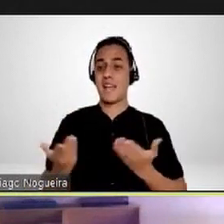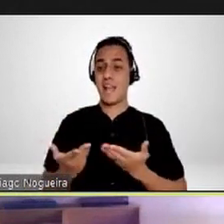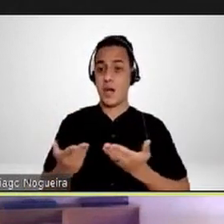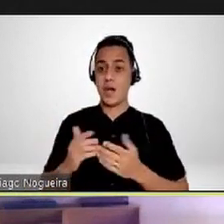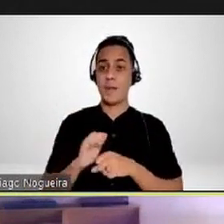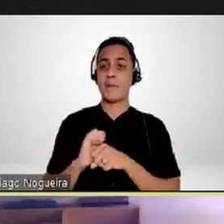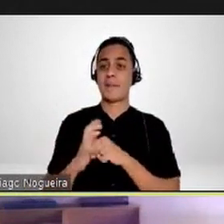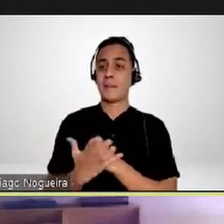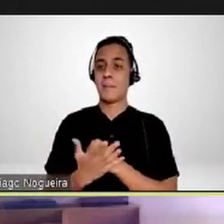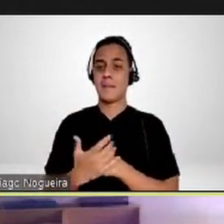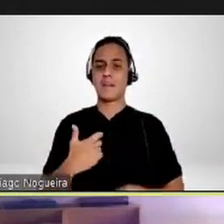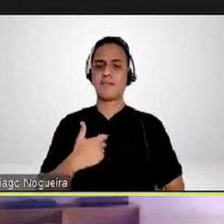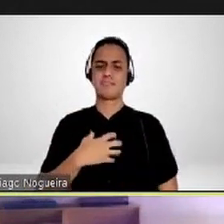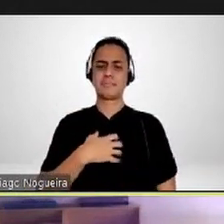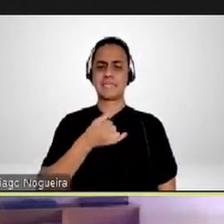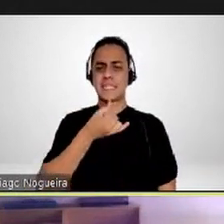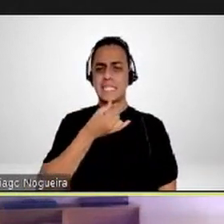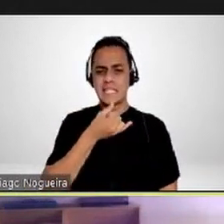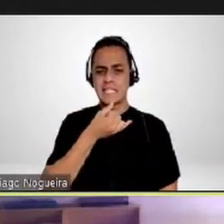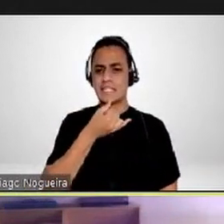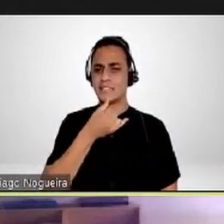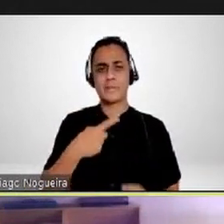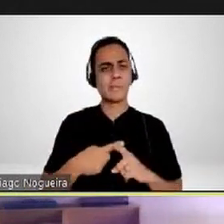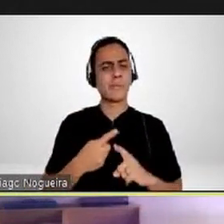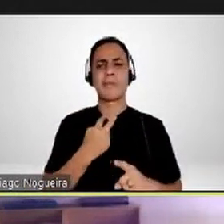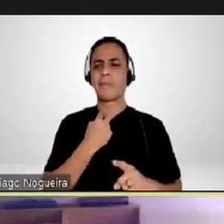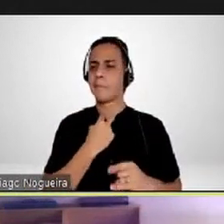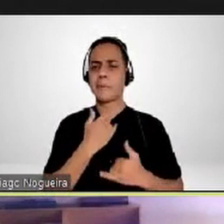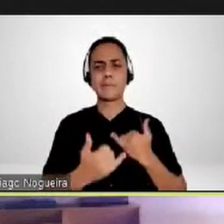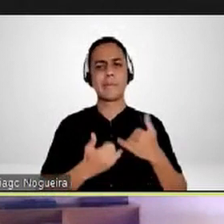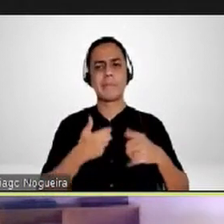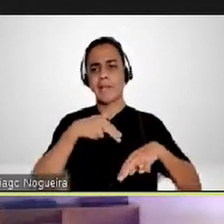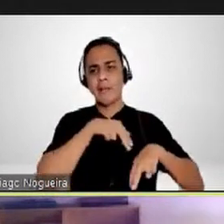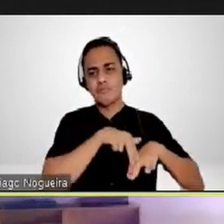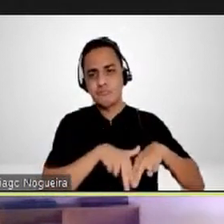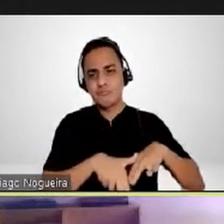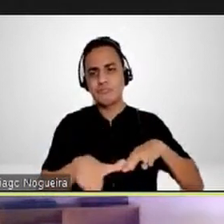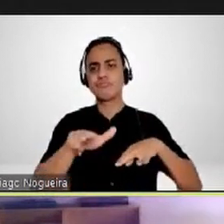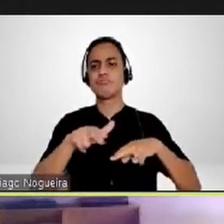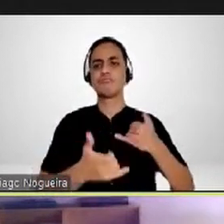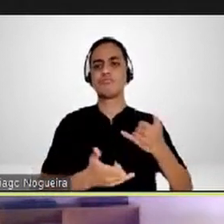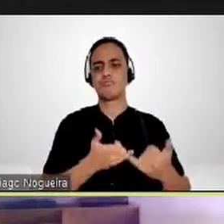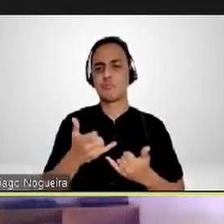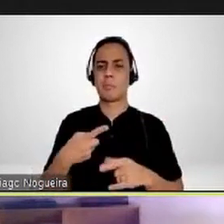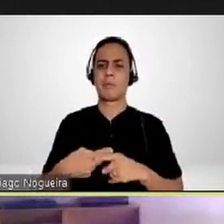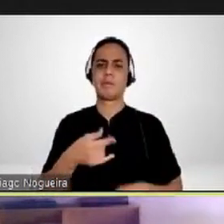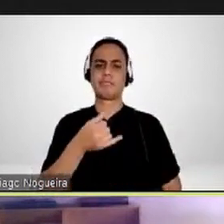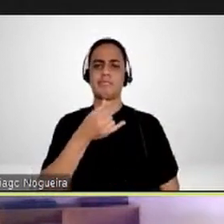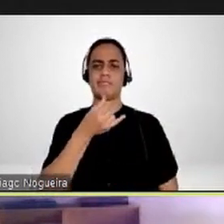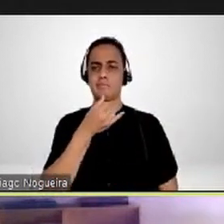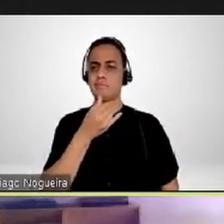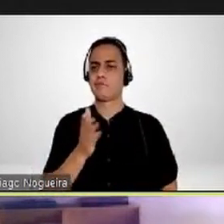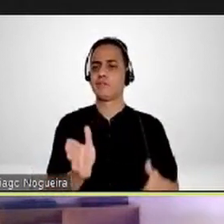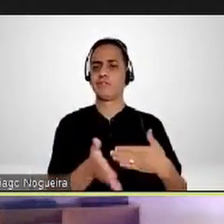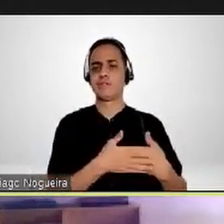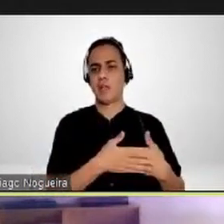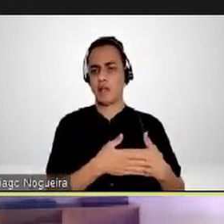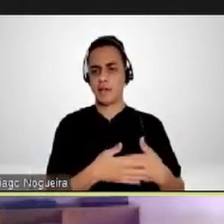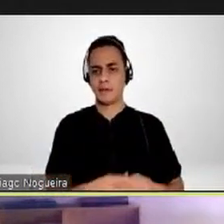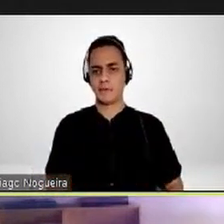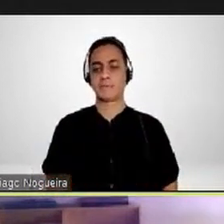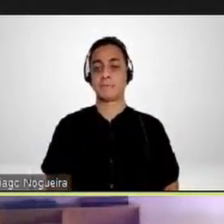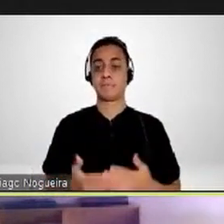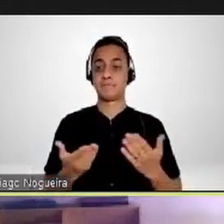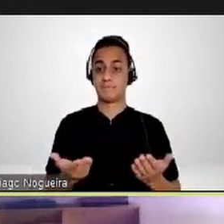fico triste porque eu não posso brincar no parquinho porque ele está fechado. O desenho cumpre aqui o desejo